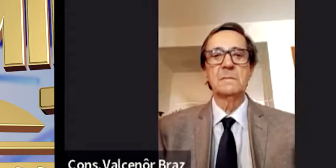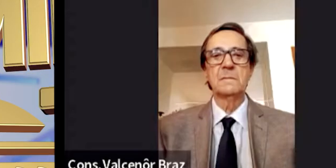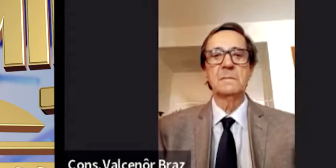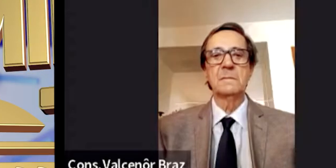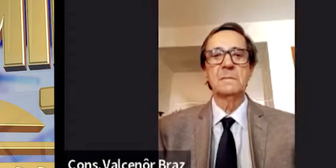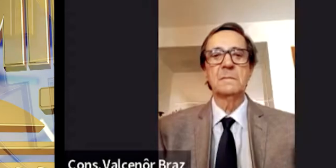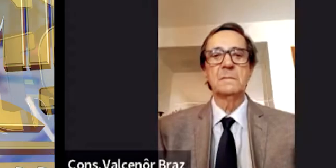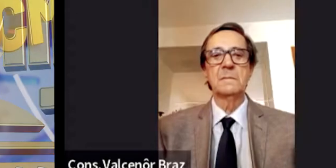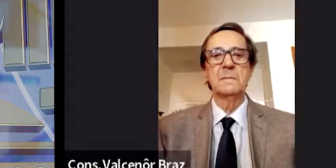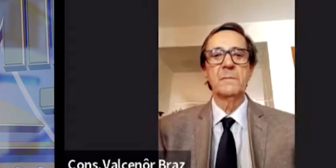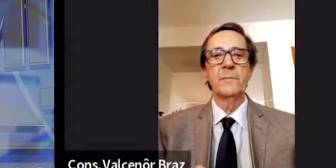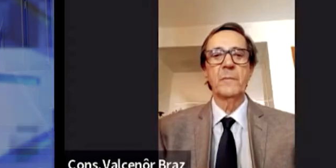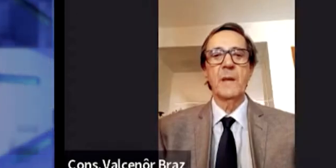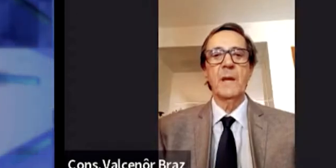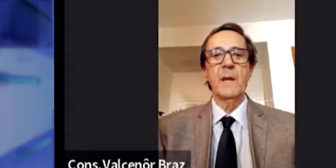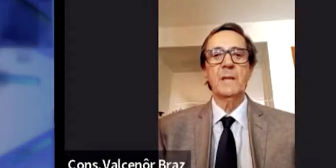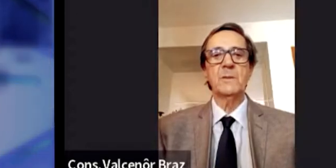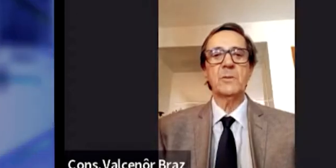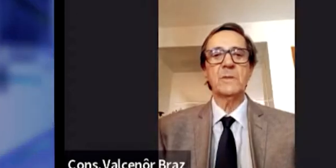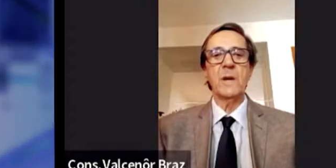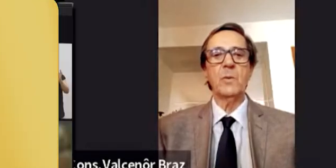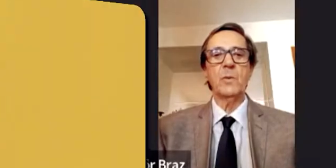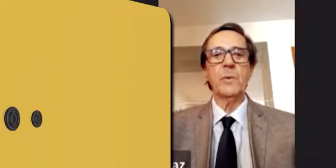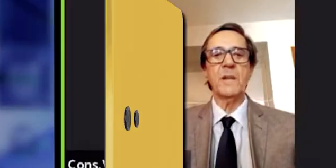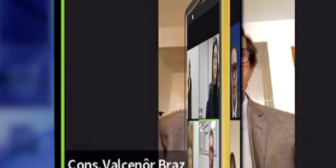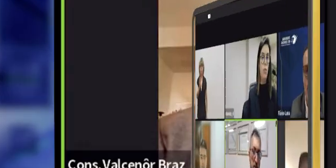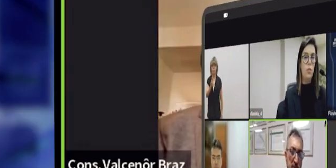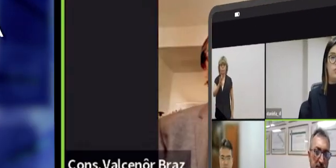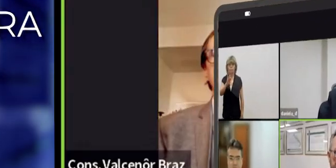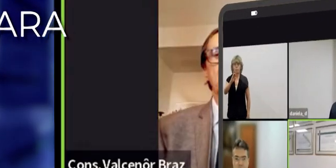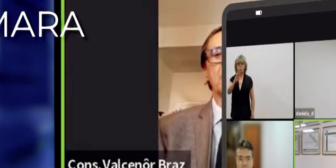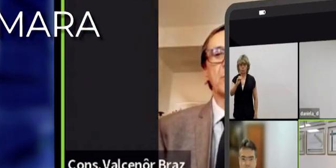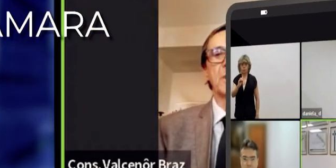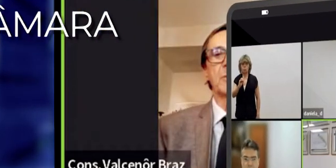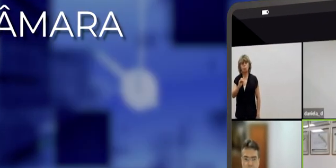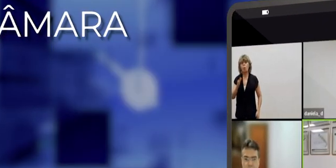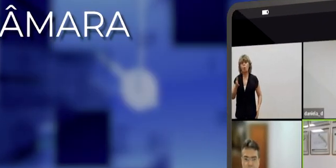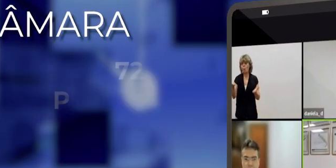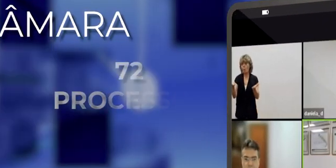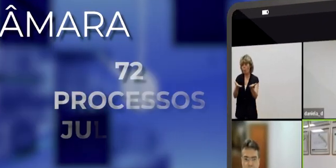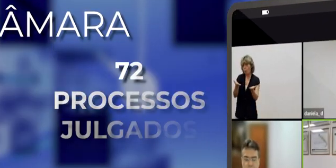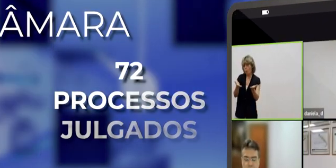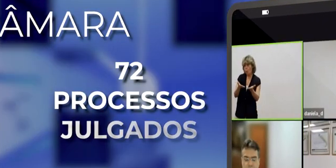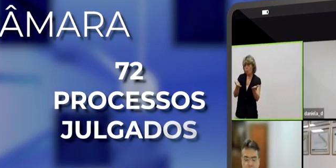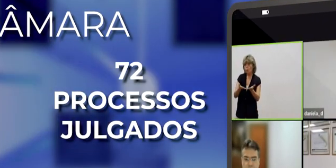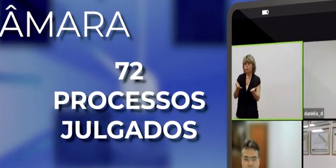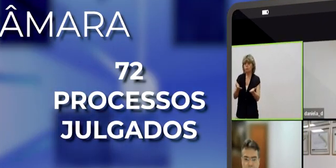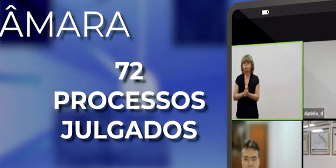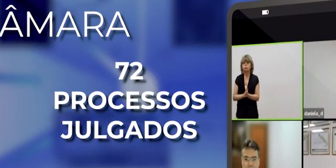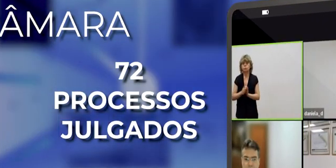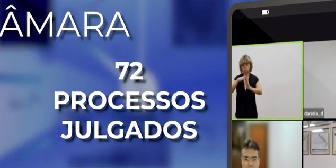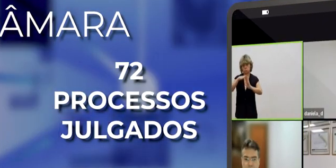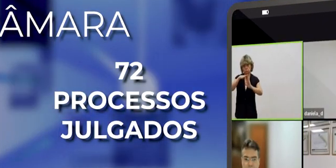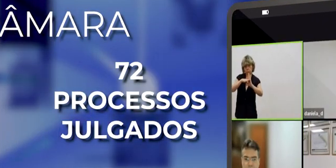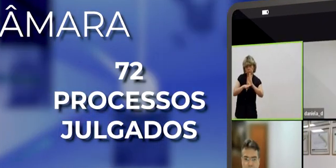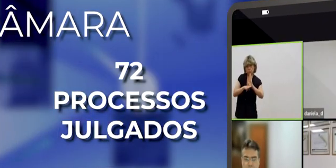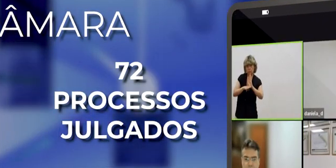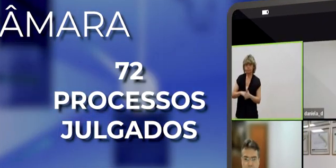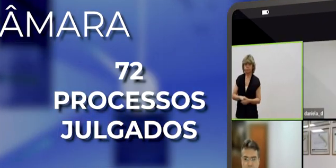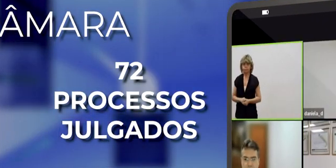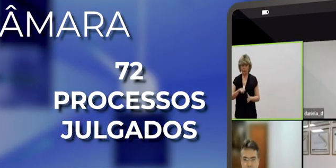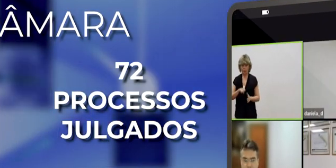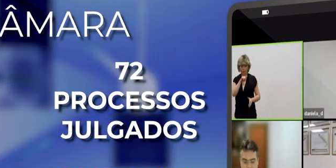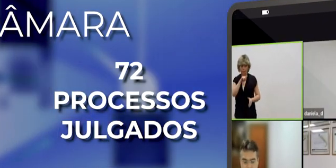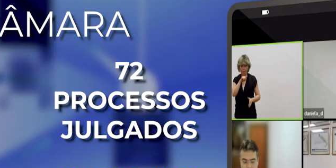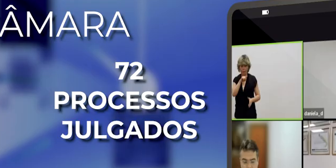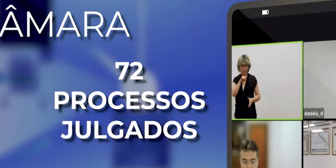Sob a presidência do conselheiro Valcerno Brás, a segunda Câmara do Tribunal de Contas dos Municípios do Estado de Goiás julgou setenta e dois processos